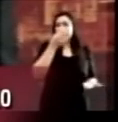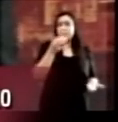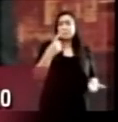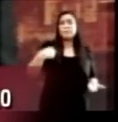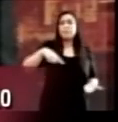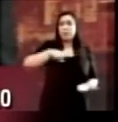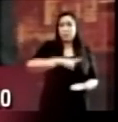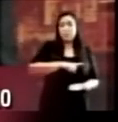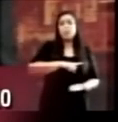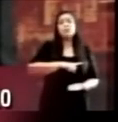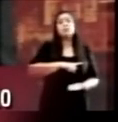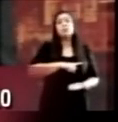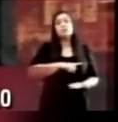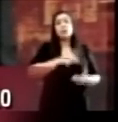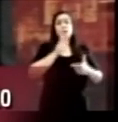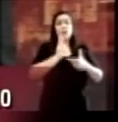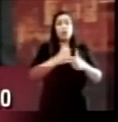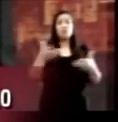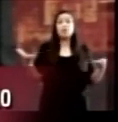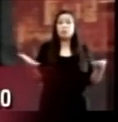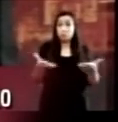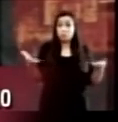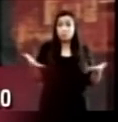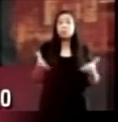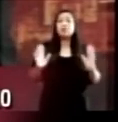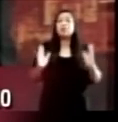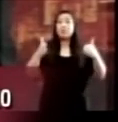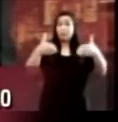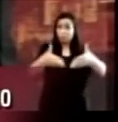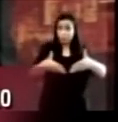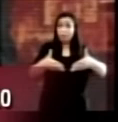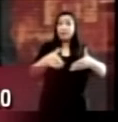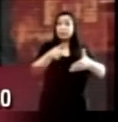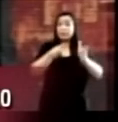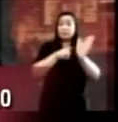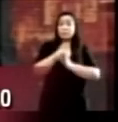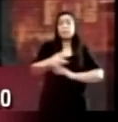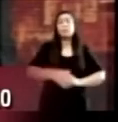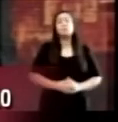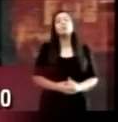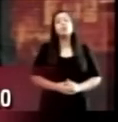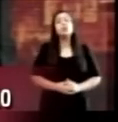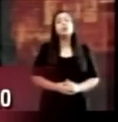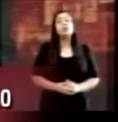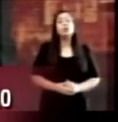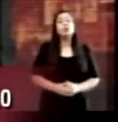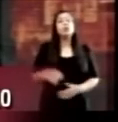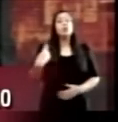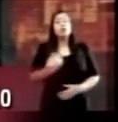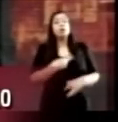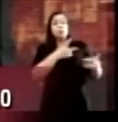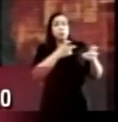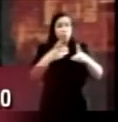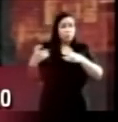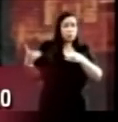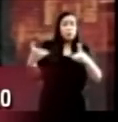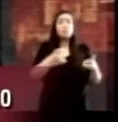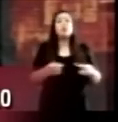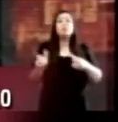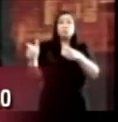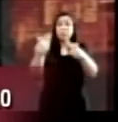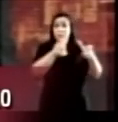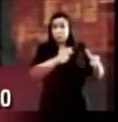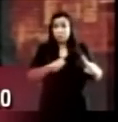nossa live de hoje, ela foi muito focada nessa pergunta, né? A gente nota que os